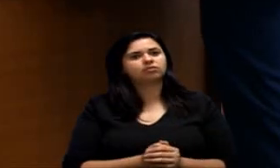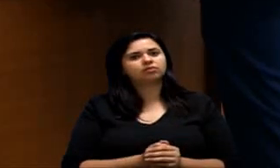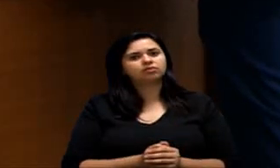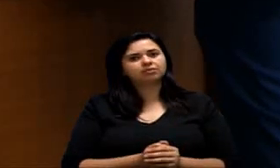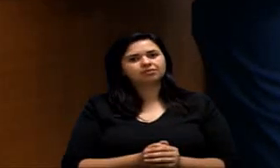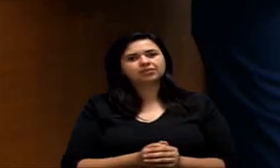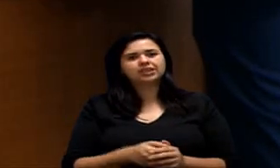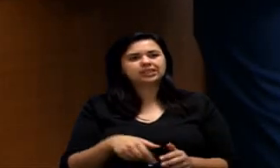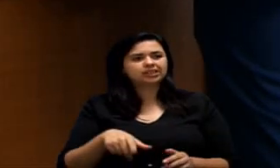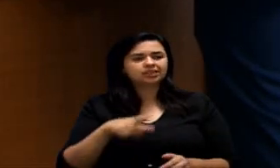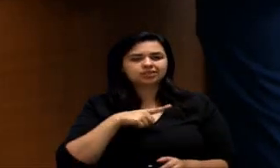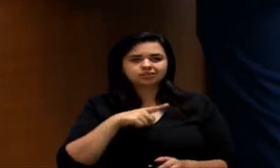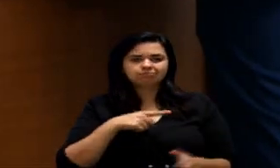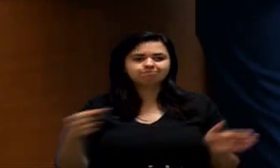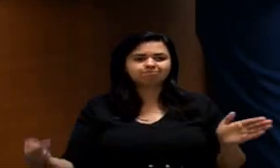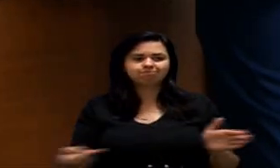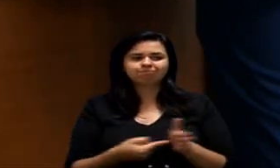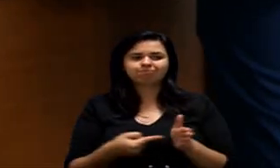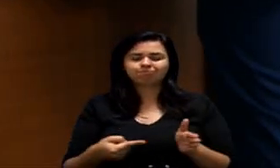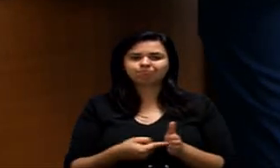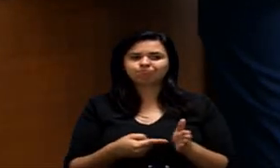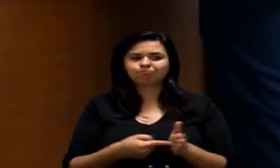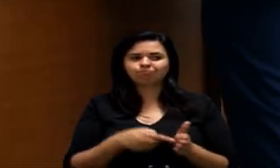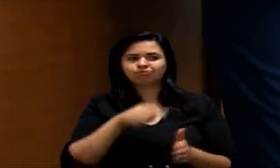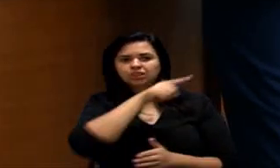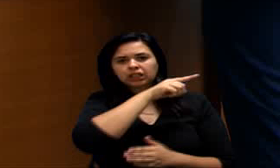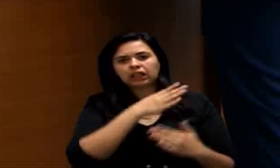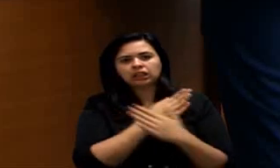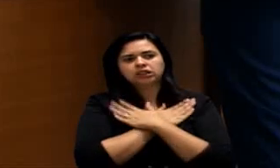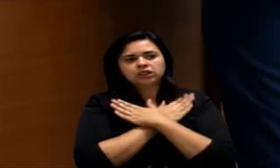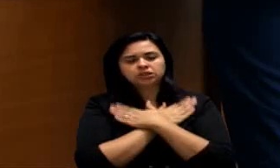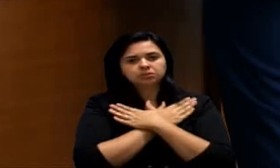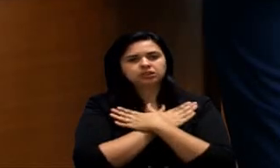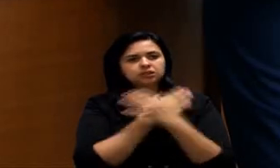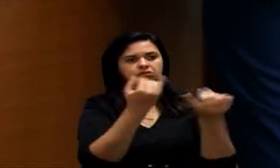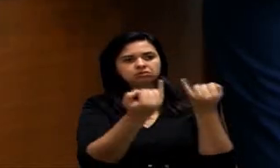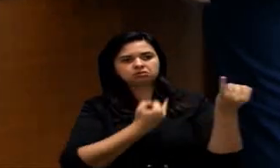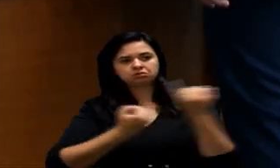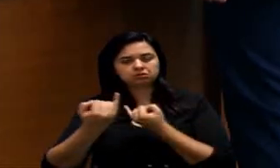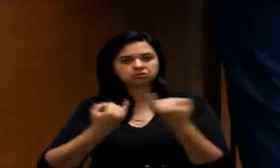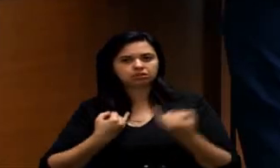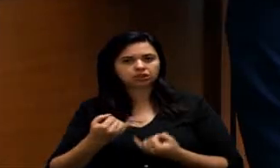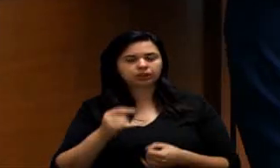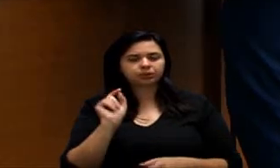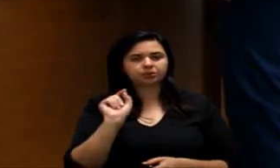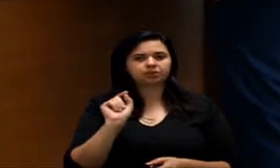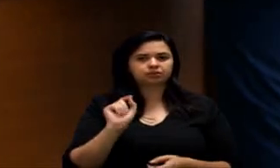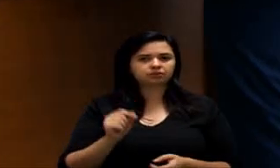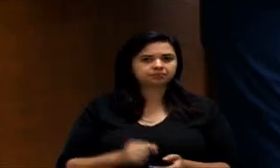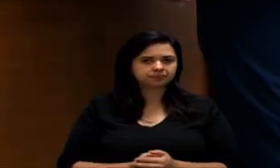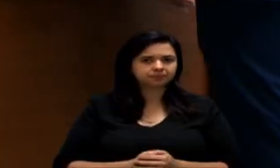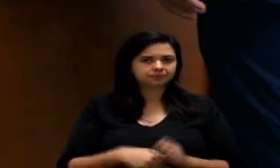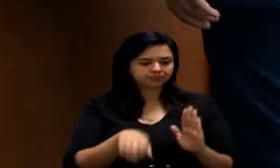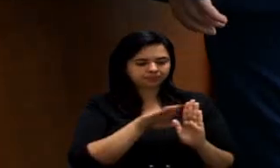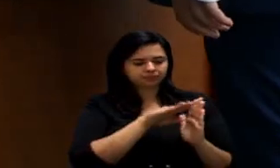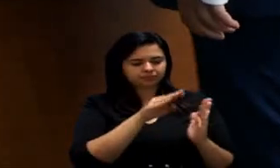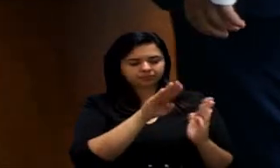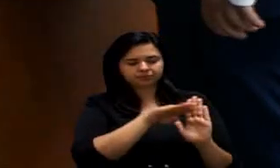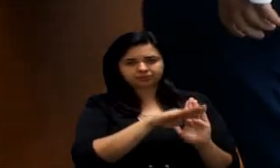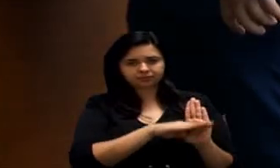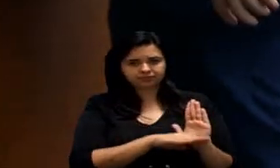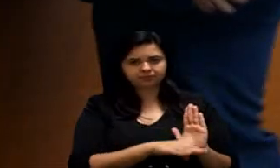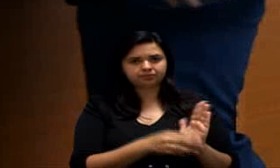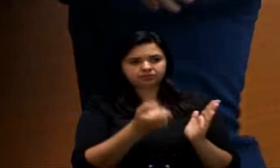gente recebe nos cemitérios. O que esse requerimento diz? A respeito de prestadores